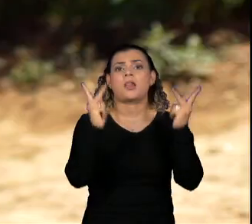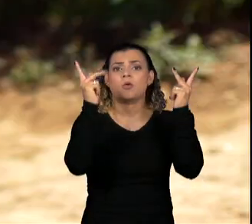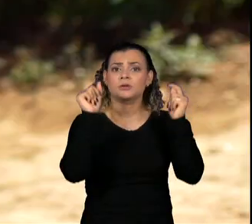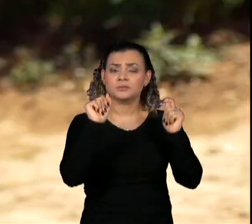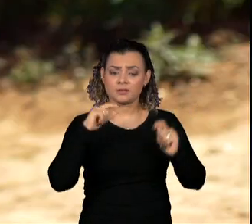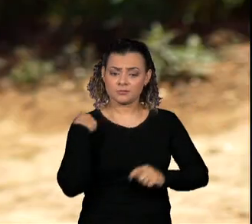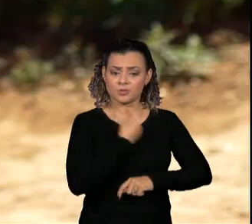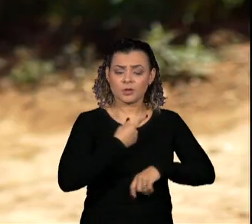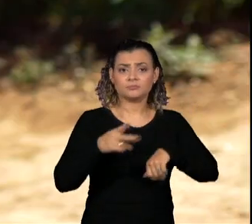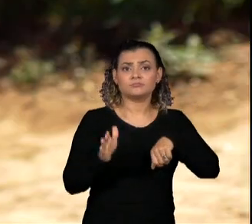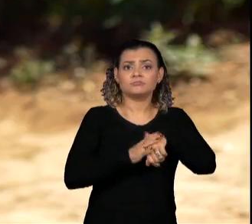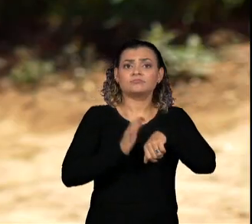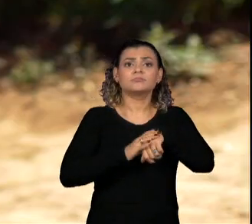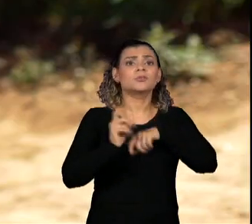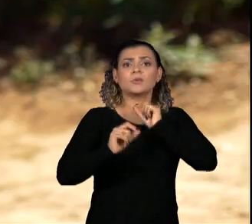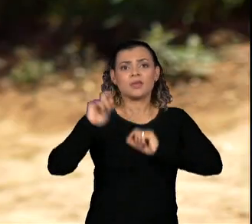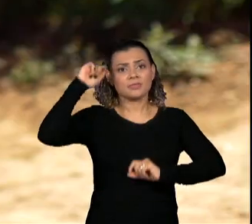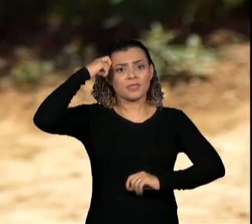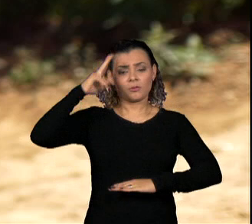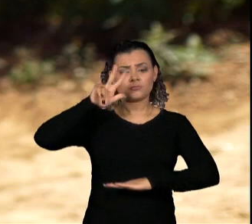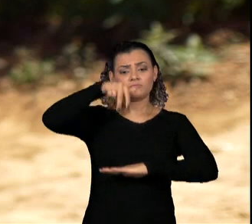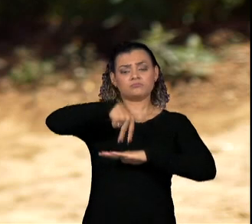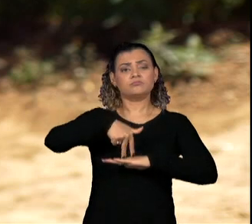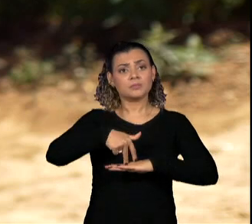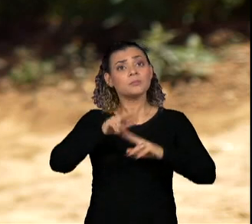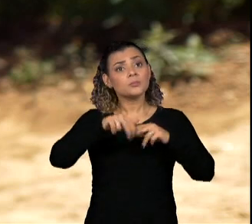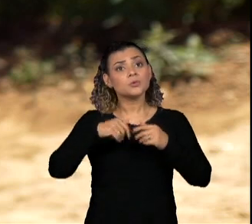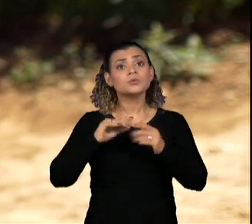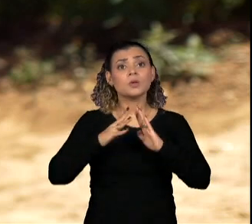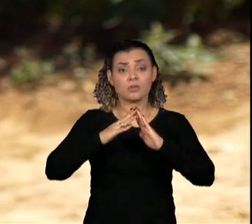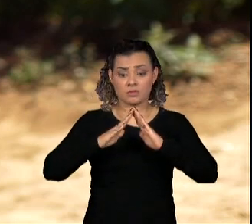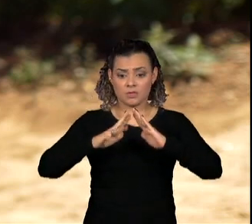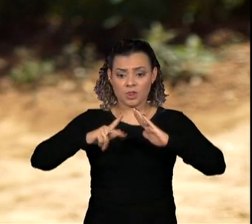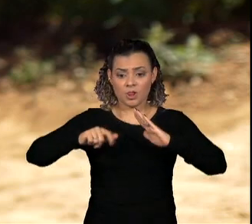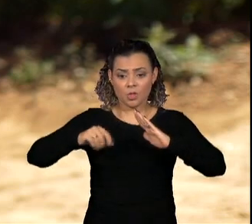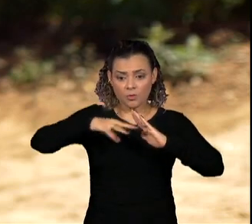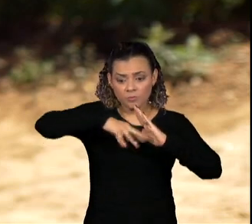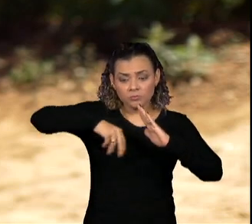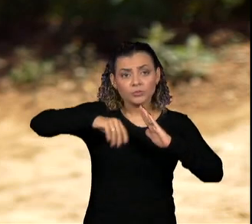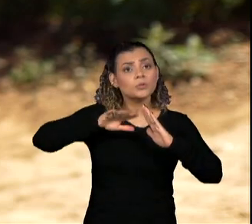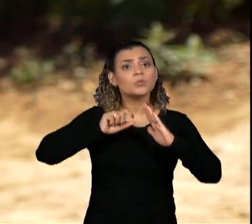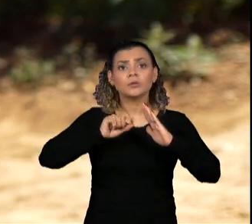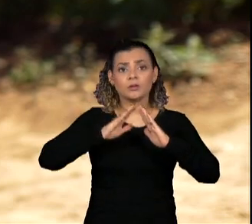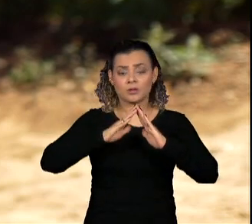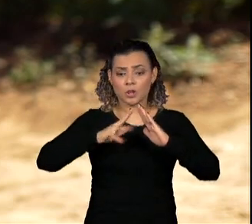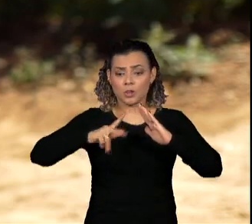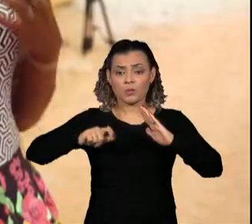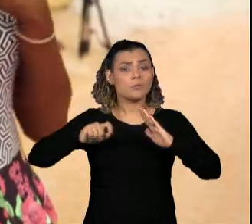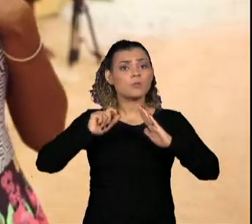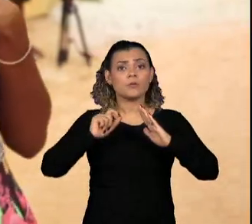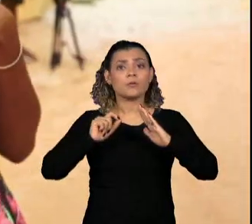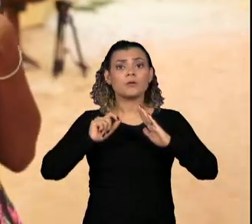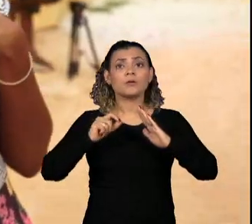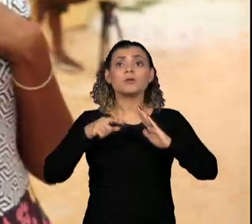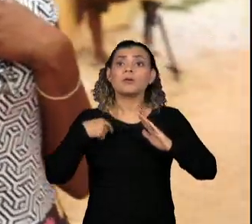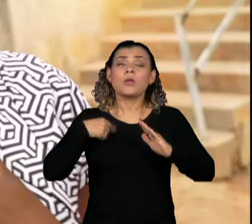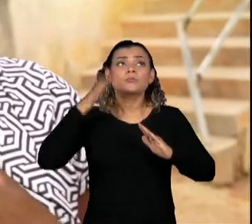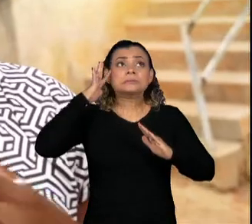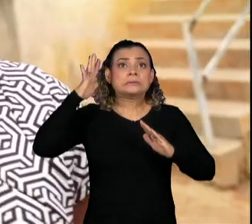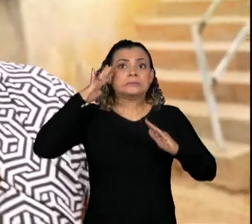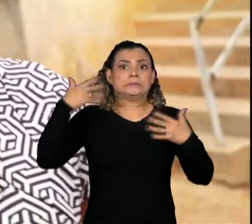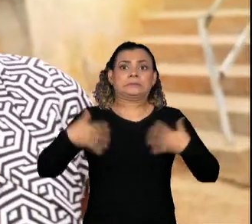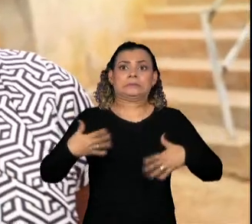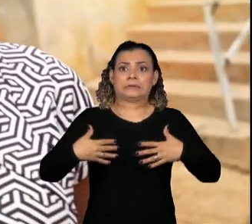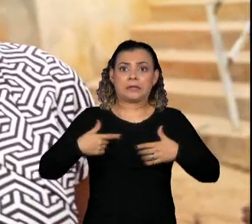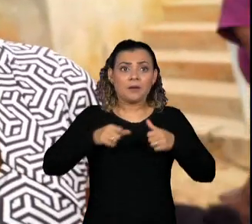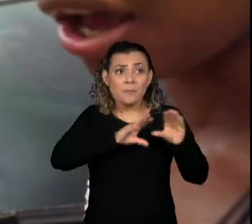negritude. Aquilo que os antepassados deixou pra gente, né? Porque o quilombo foi um lugar onde foi o negro foi refugiado e habitou ali. Eu não me imagino